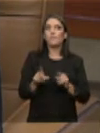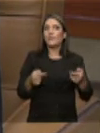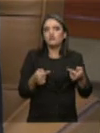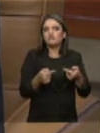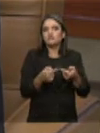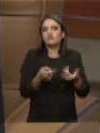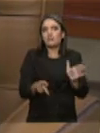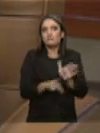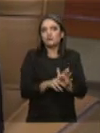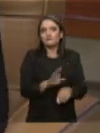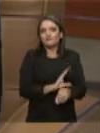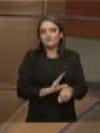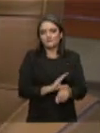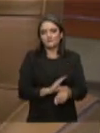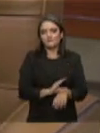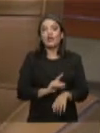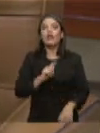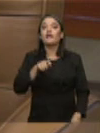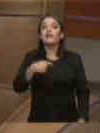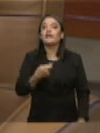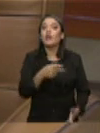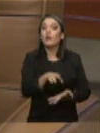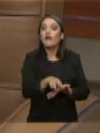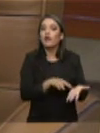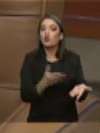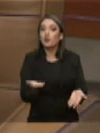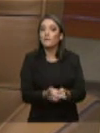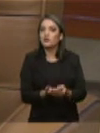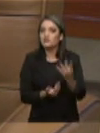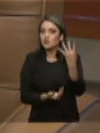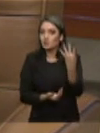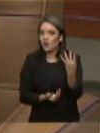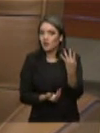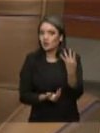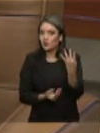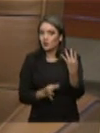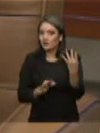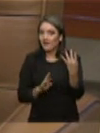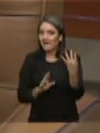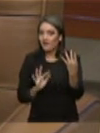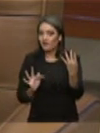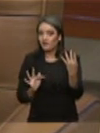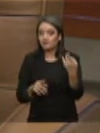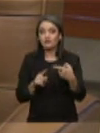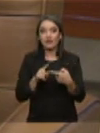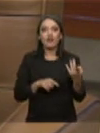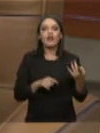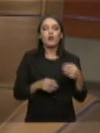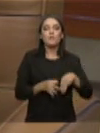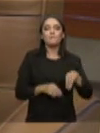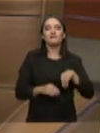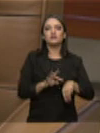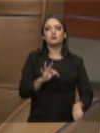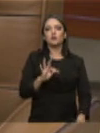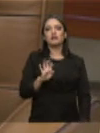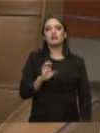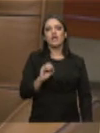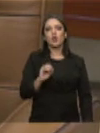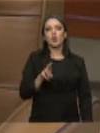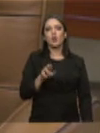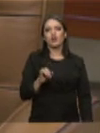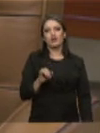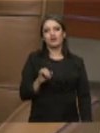constitucional. Quem era o relator desses processos, lá embaixo, no TRF? Ministro Teori Zavascki,